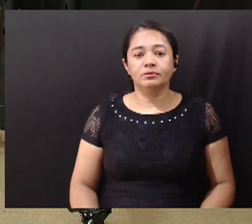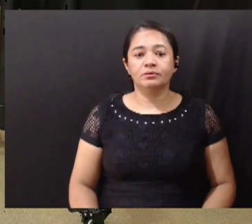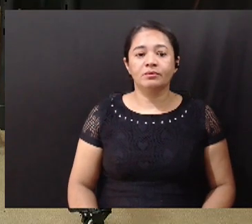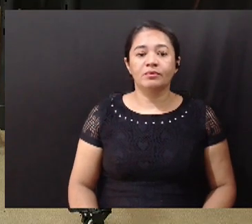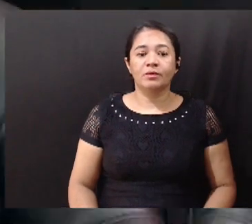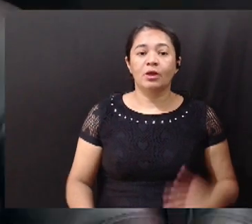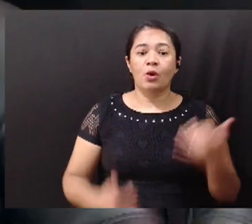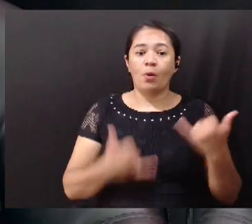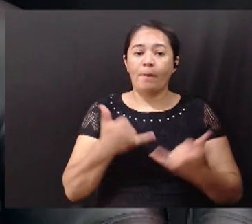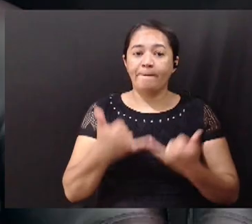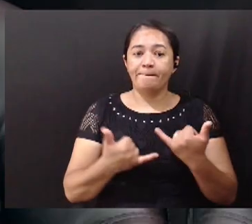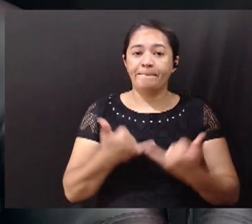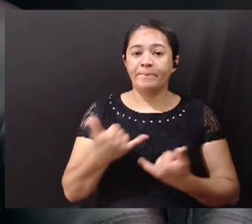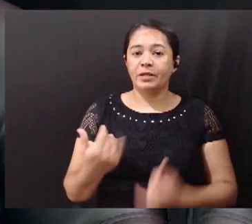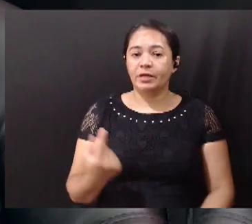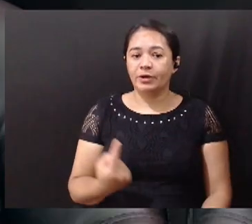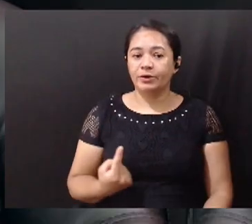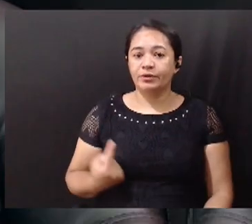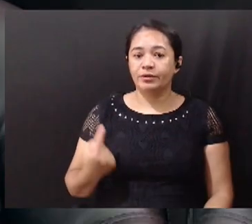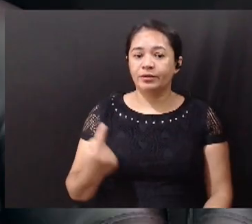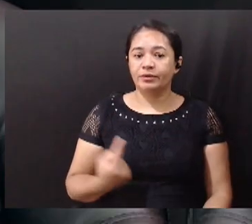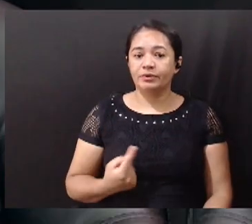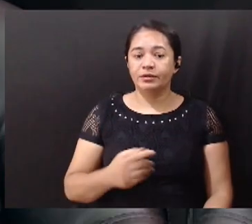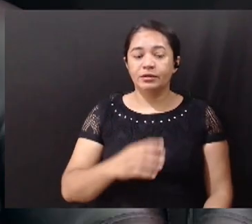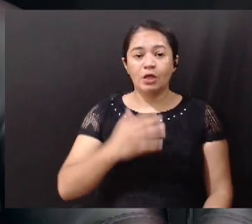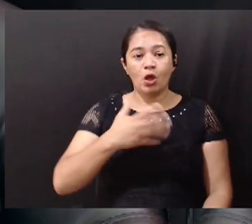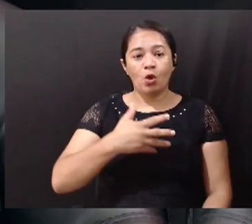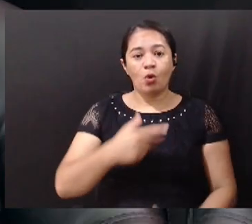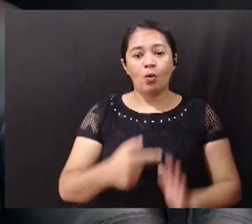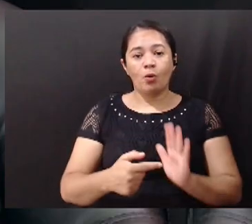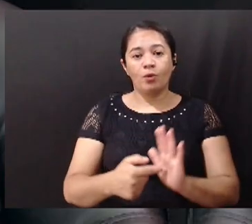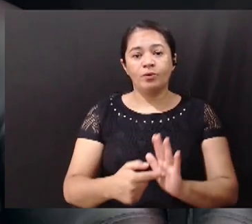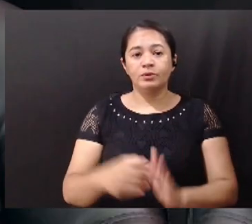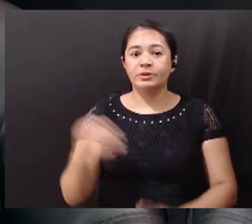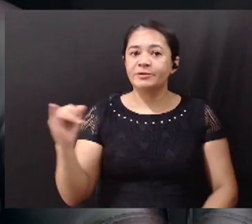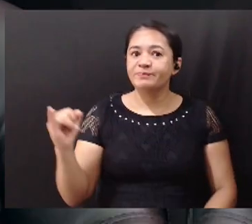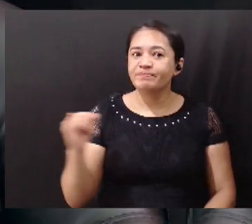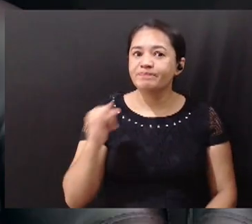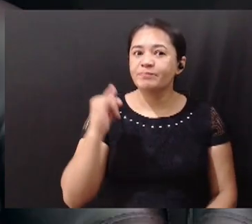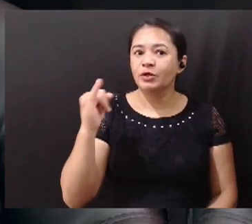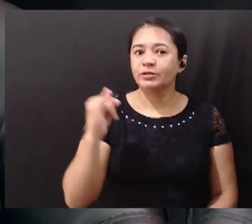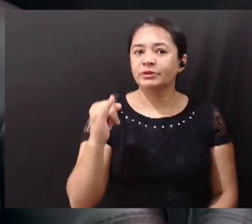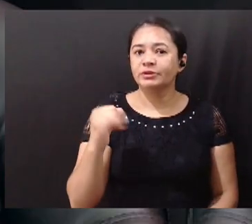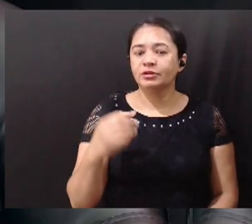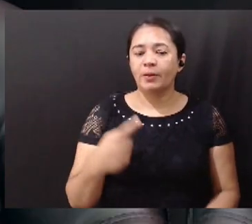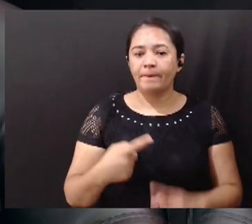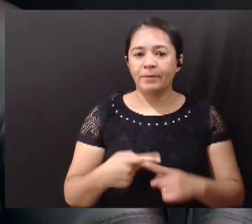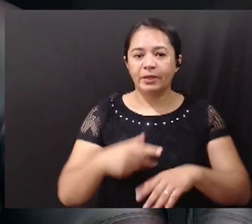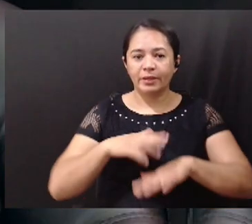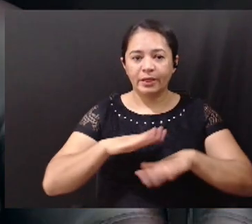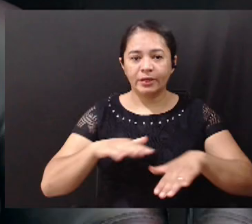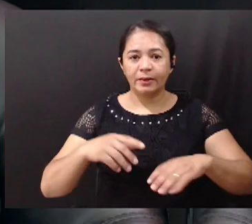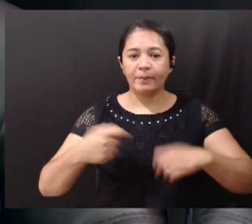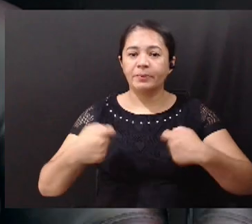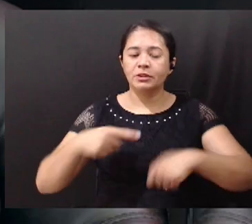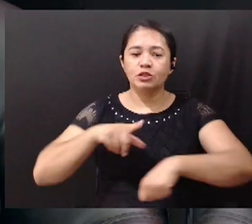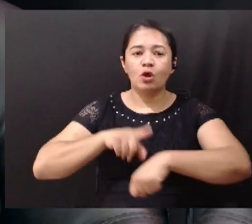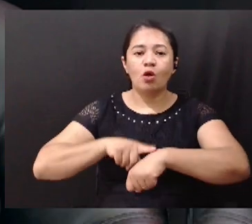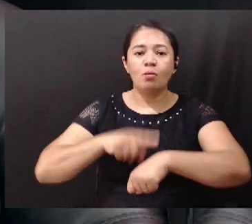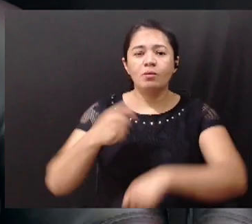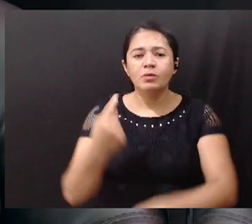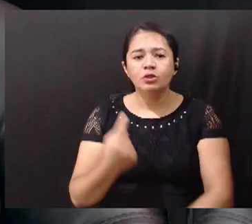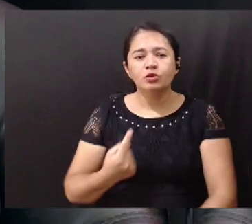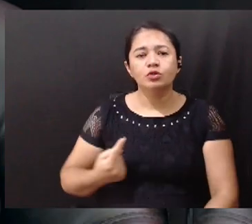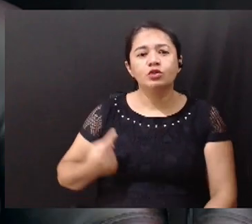ele é um repertório comportamental muito importante, né? A criança precisa ter um momento sozinha dela, precisa ter um momento